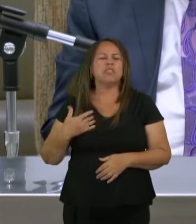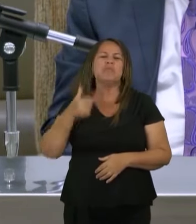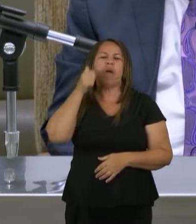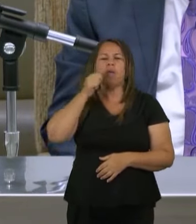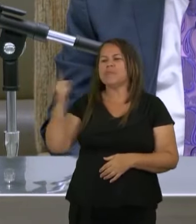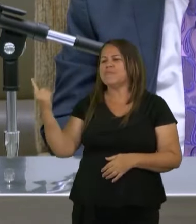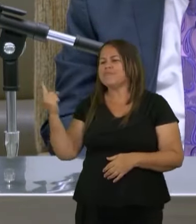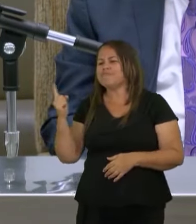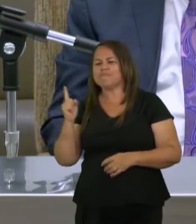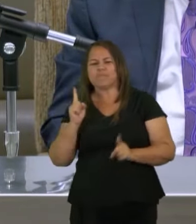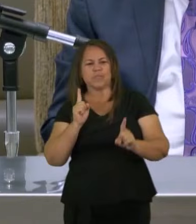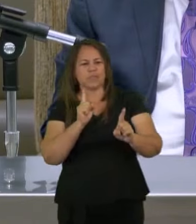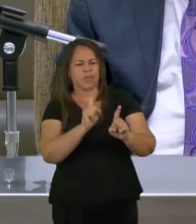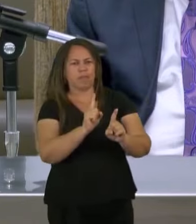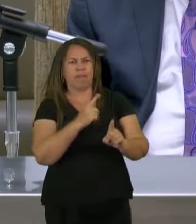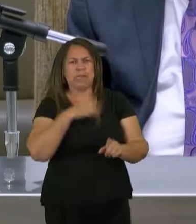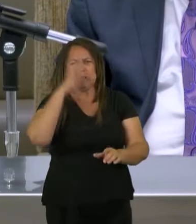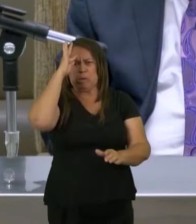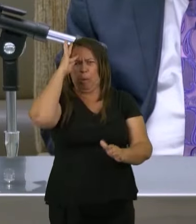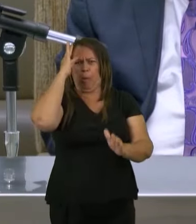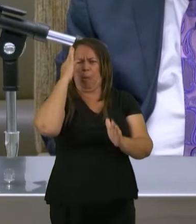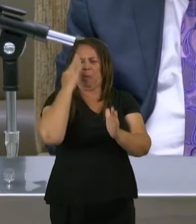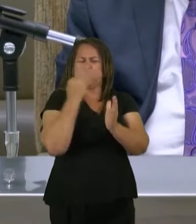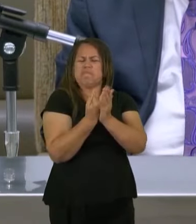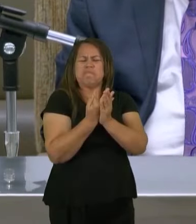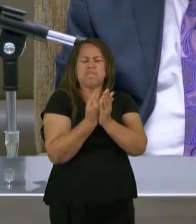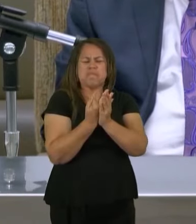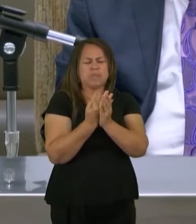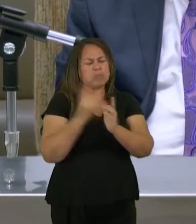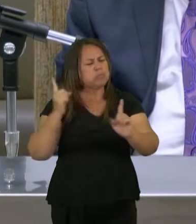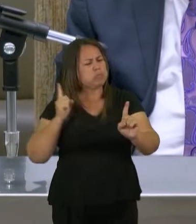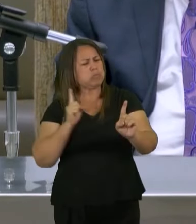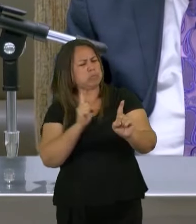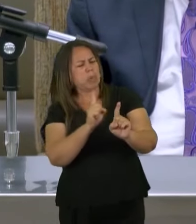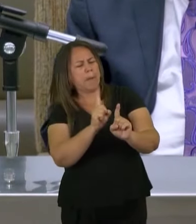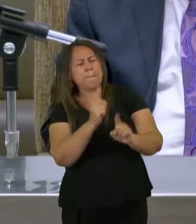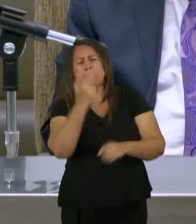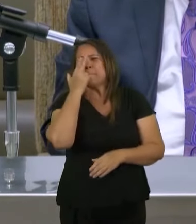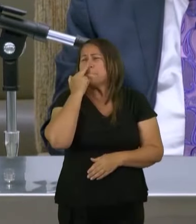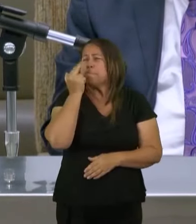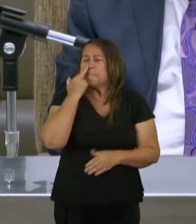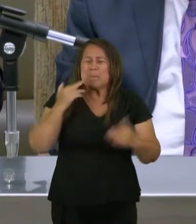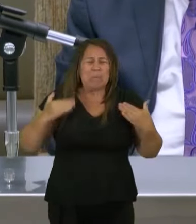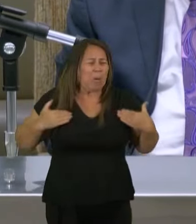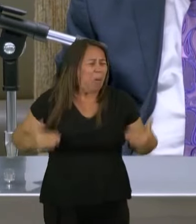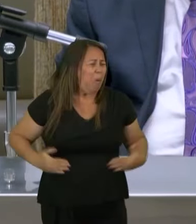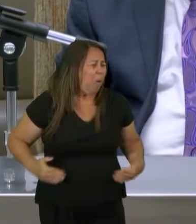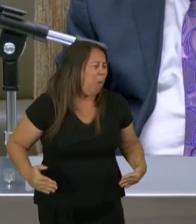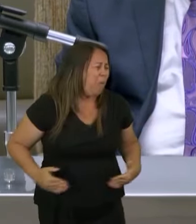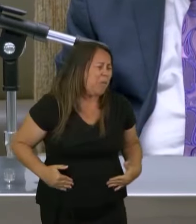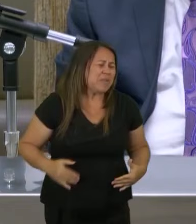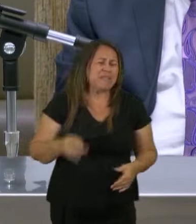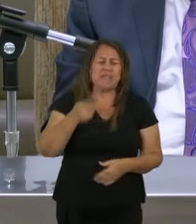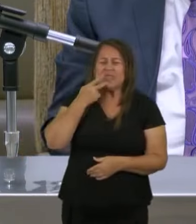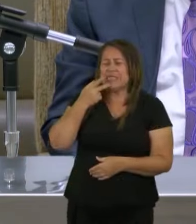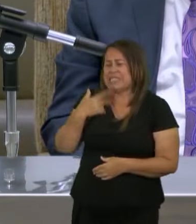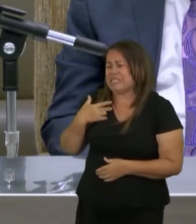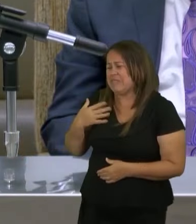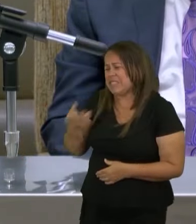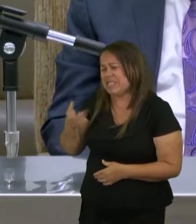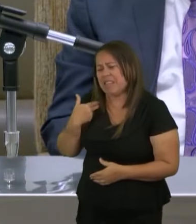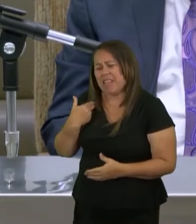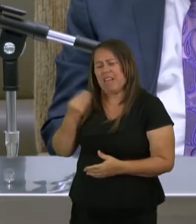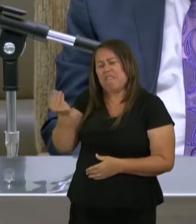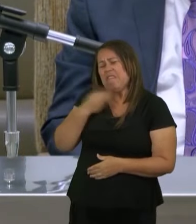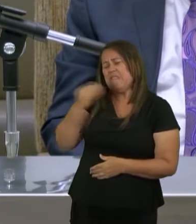em Jesus com fé, confiante. Ainda que o seu corpo lhe dissesse que ela estava